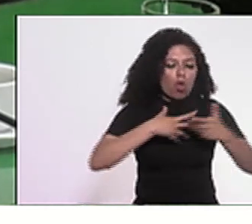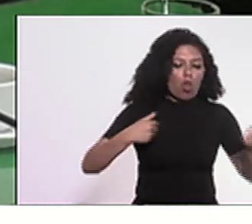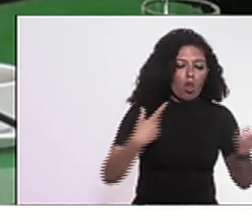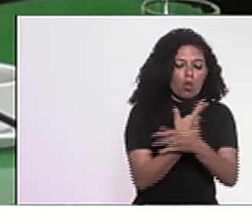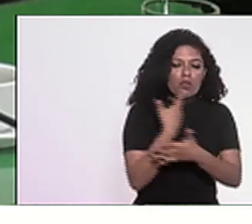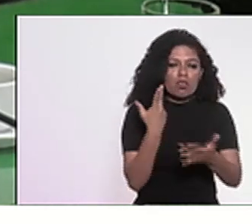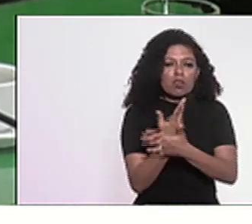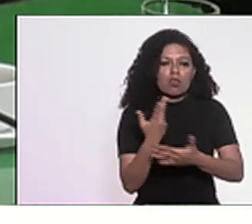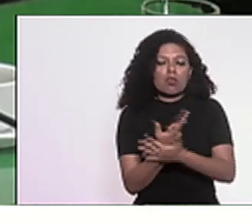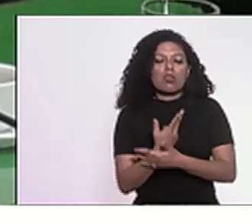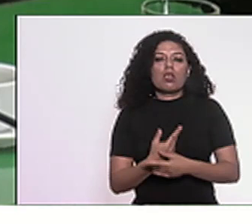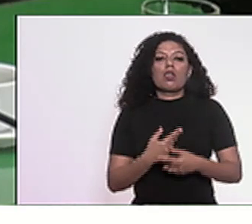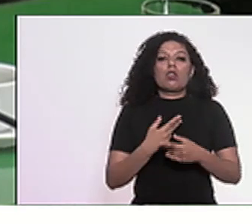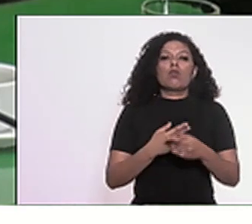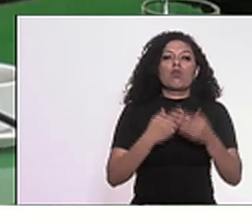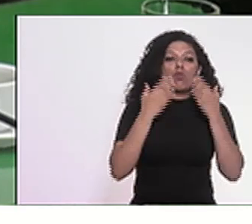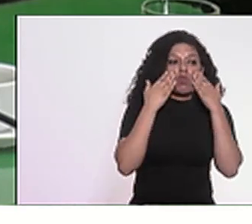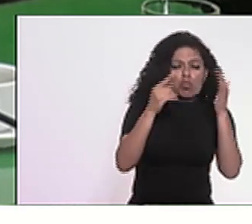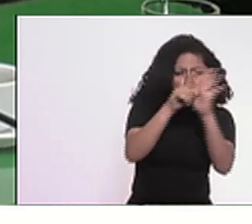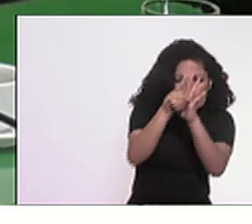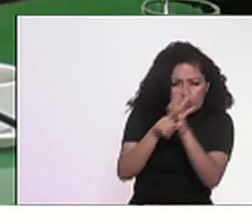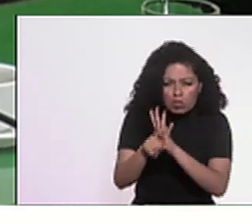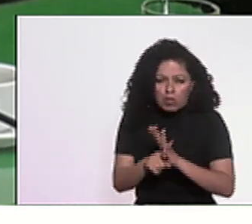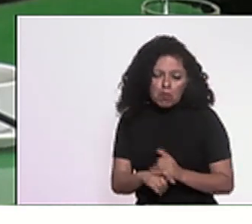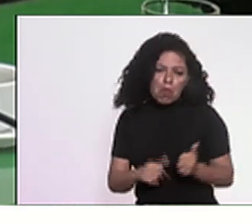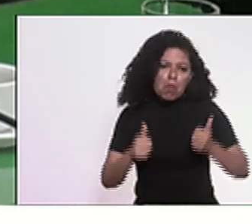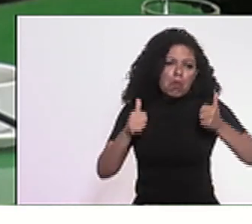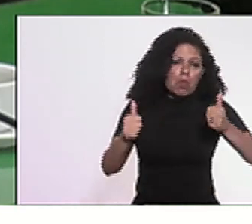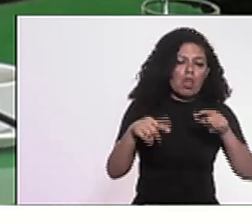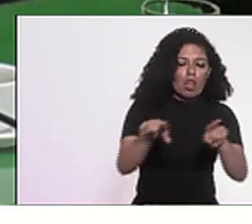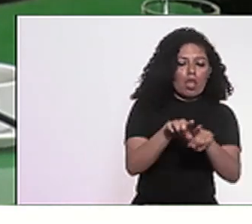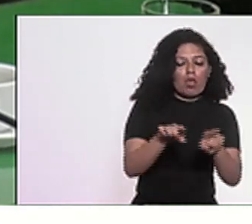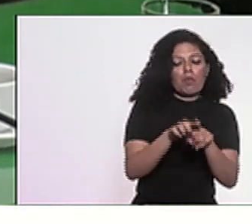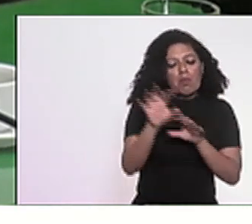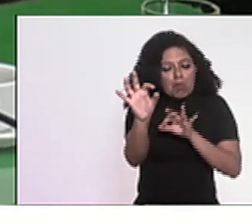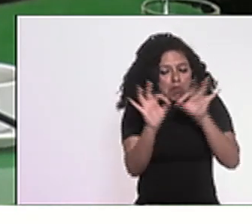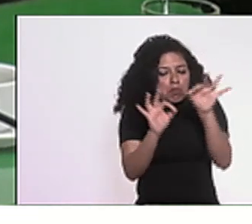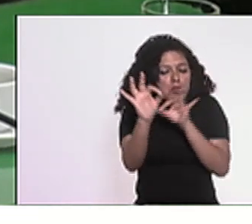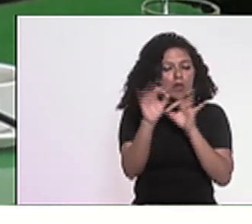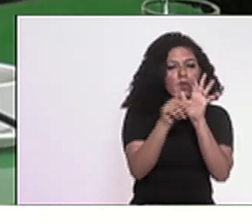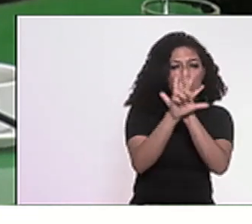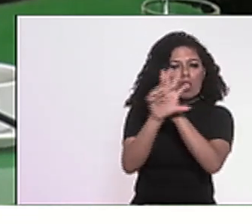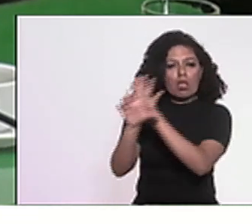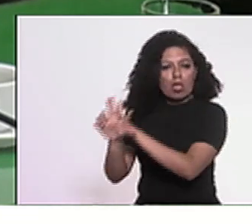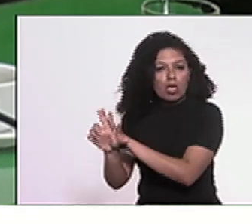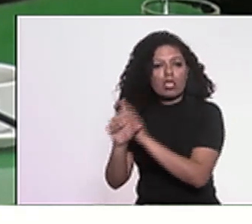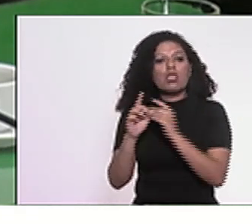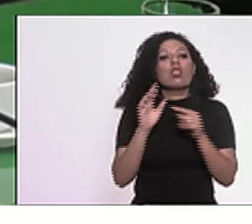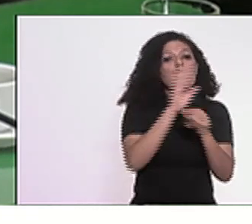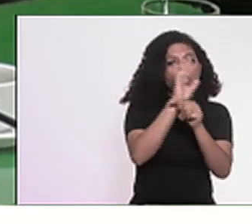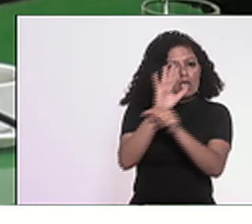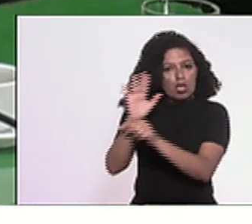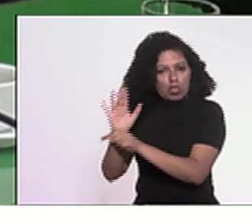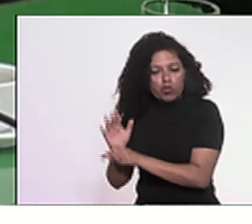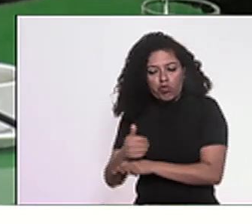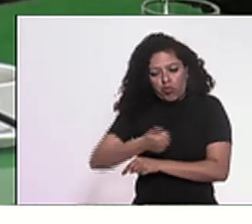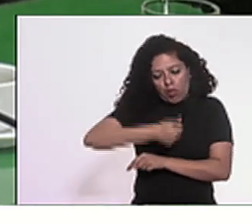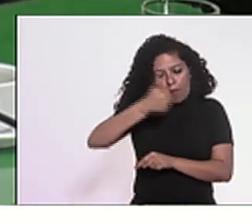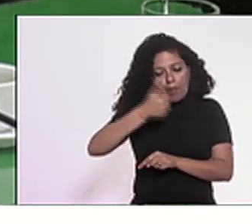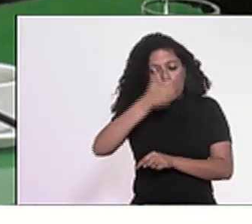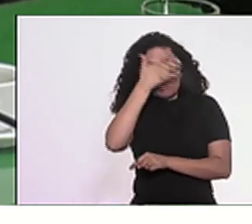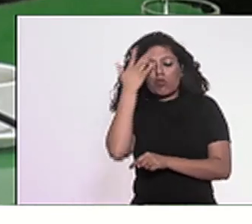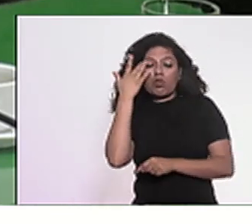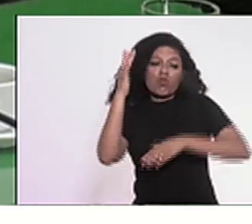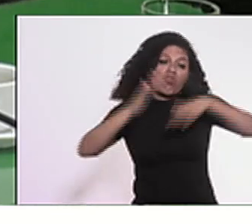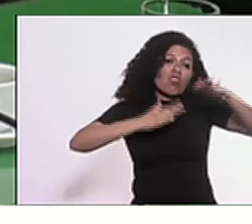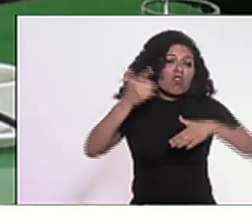tornando mais eficaz tanto a fiscalização quanto a elaboração de leis que atendam com maior justiça estes servidores que nem sempre